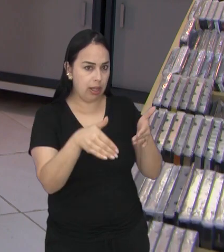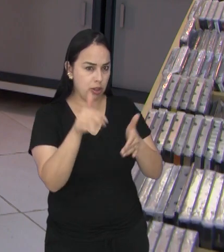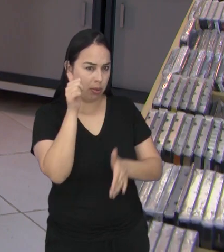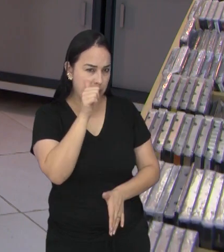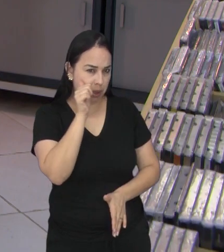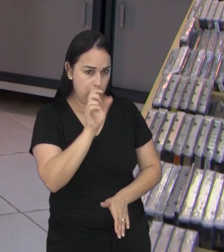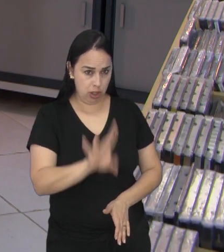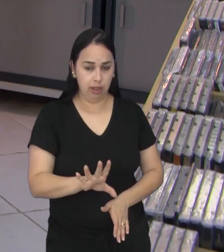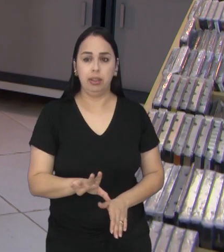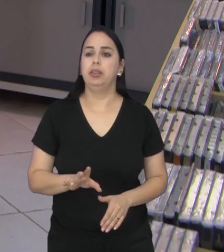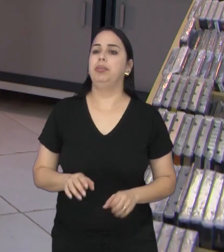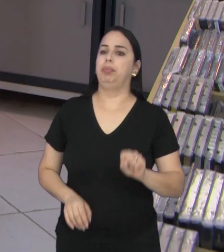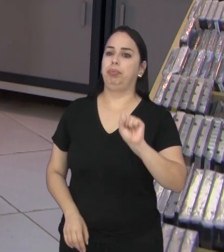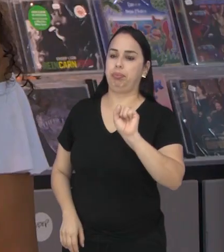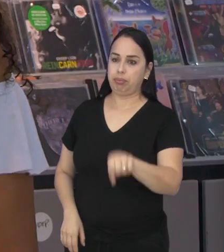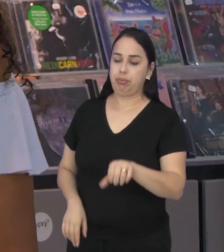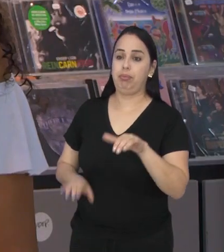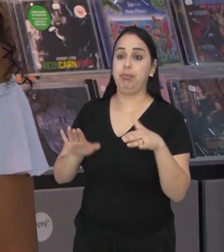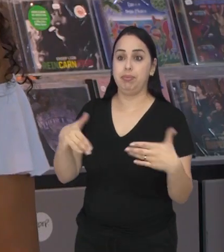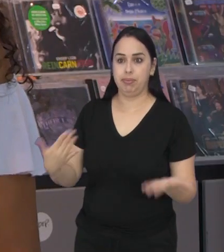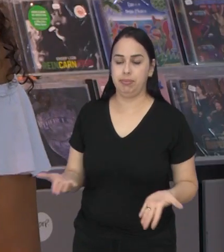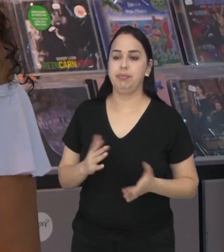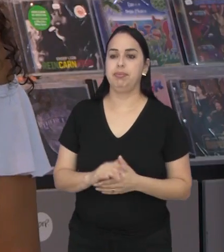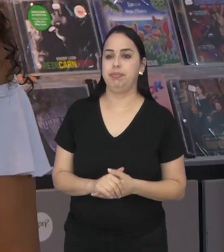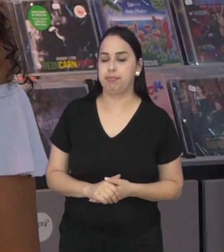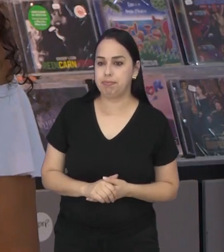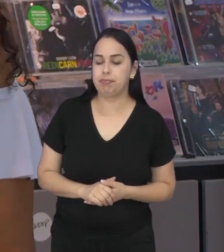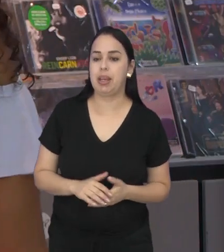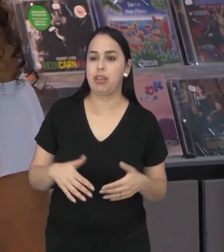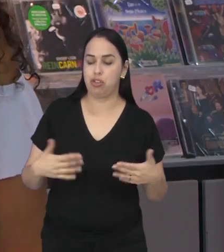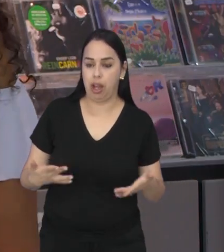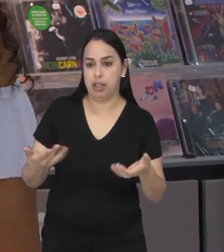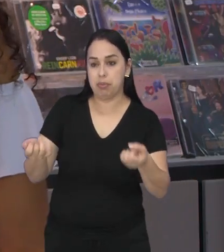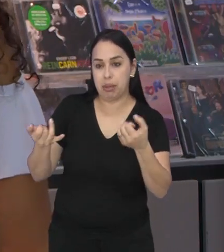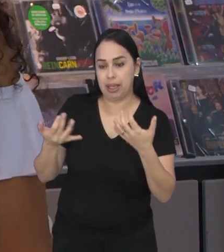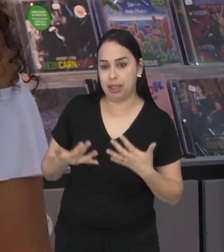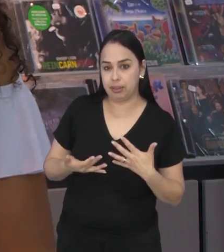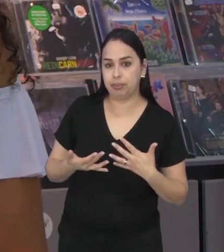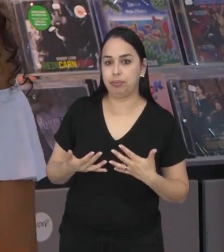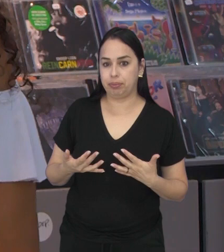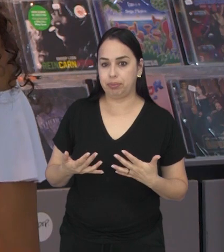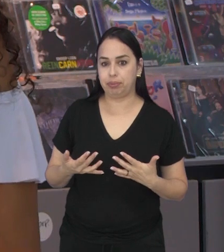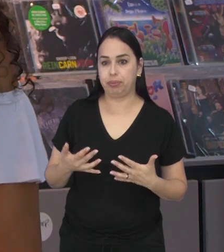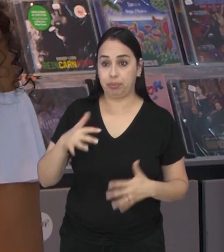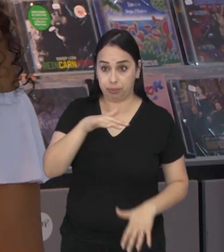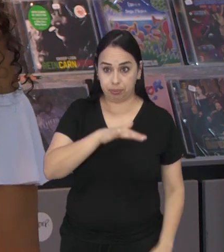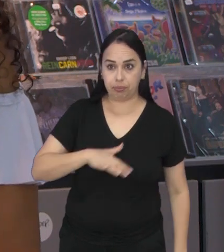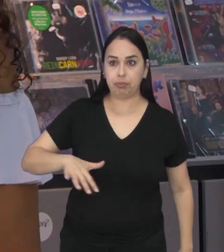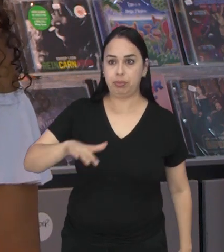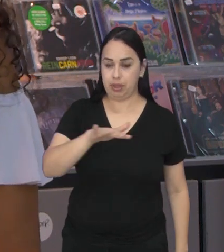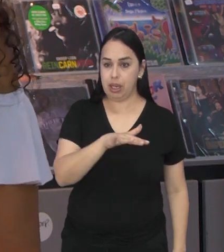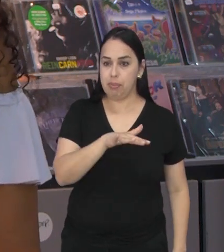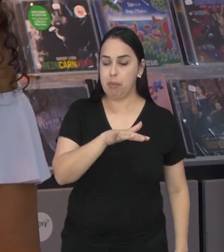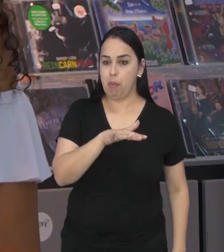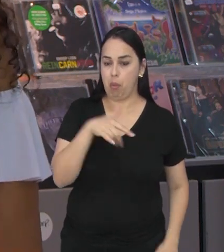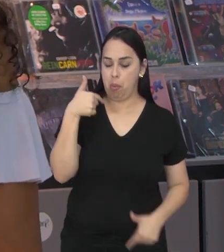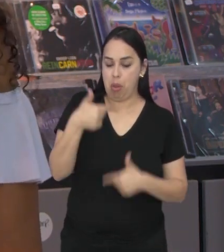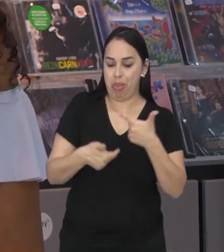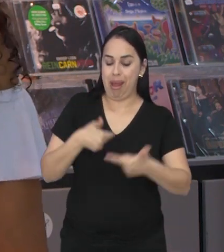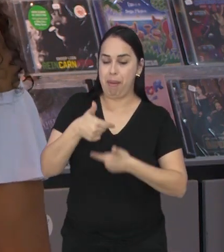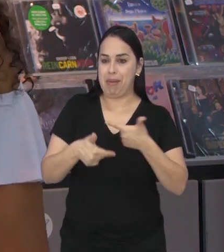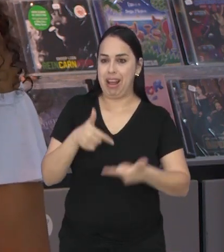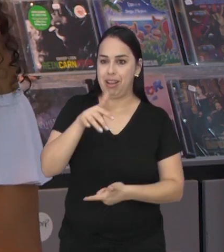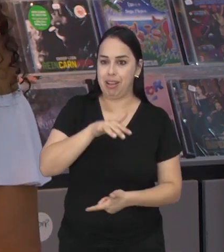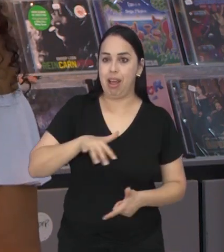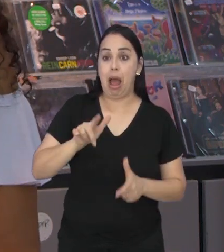também? Sim. Então, como a gente falou aqui, o meu campo de atuação, ele é